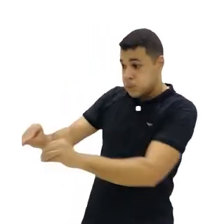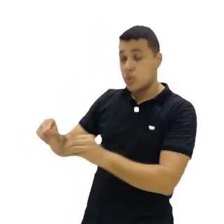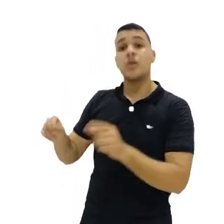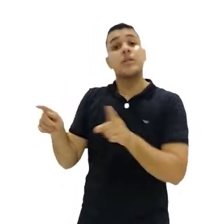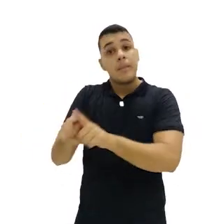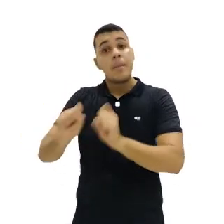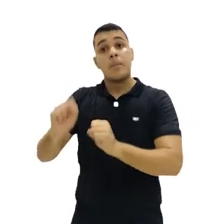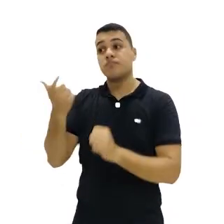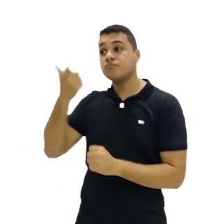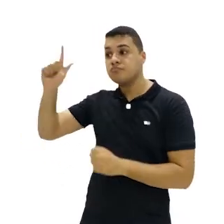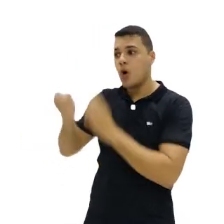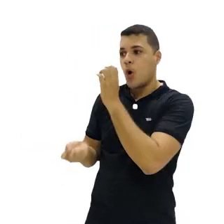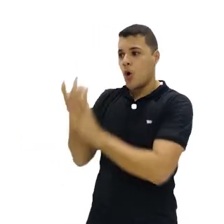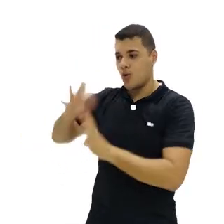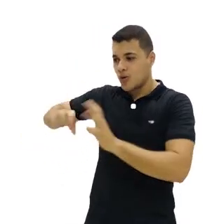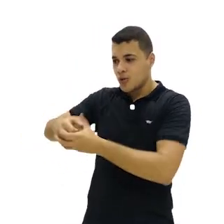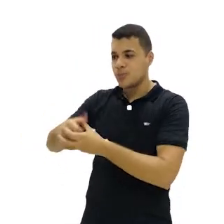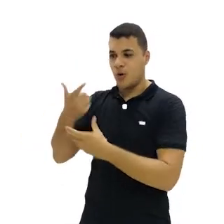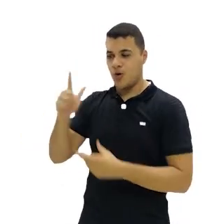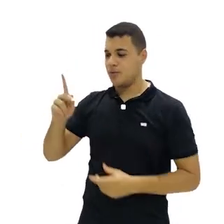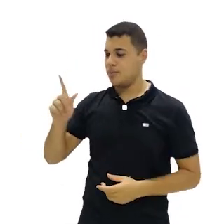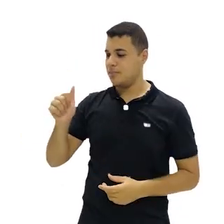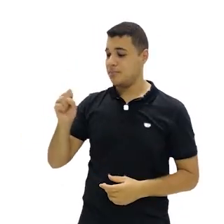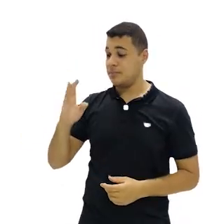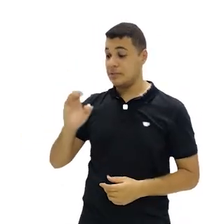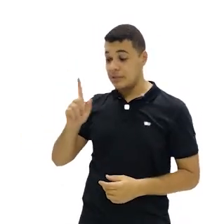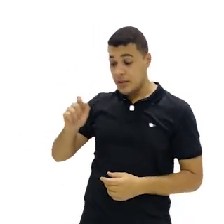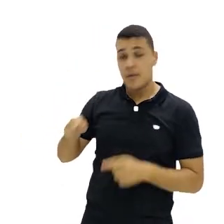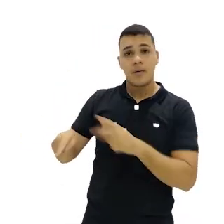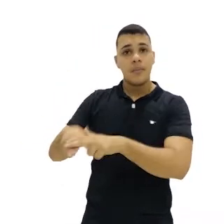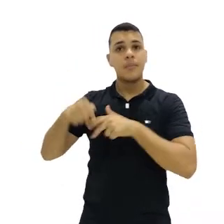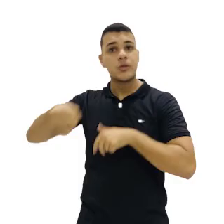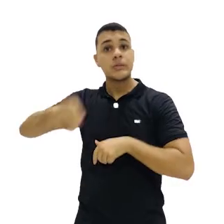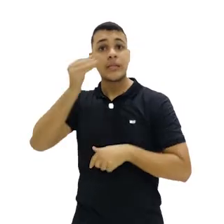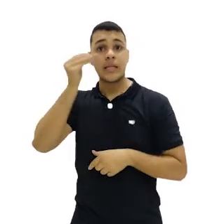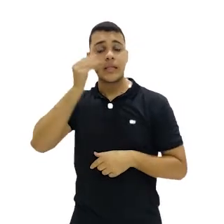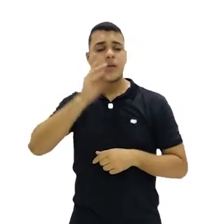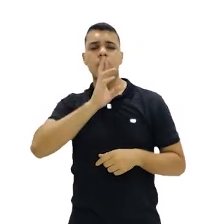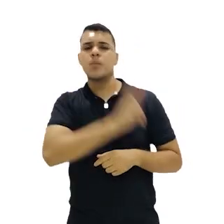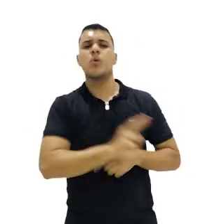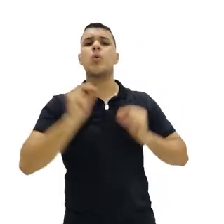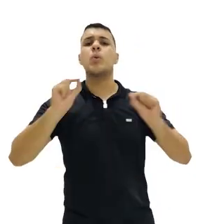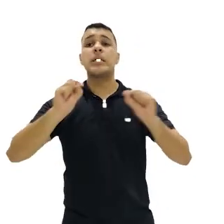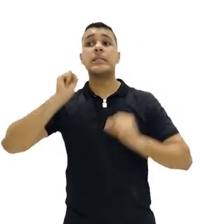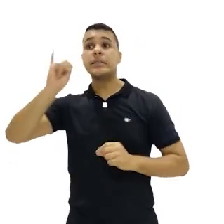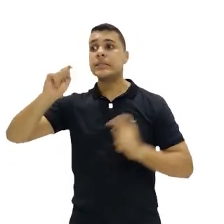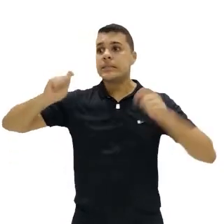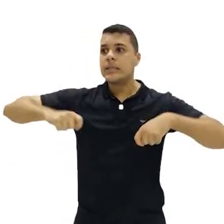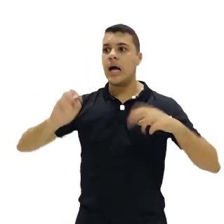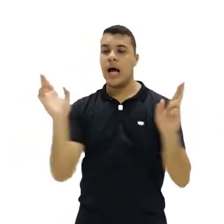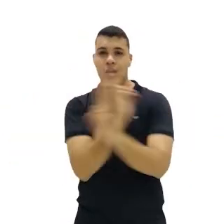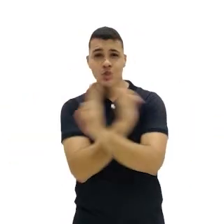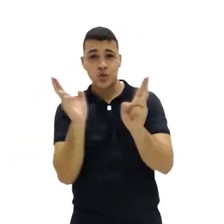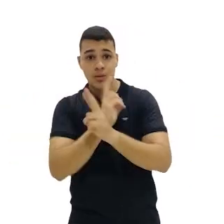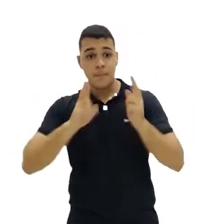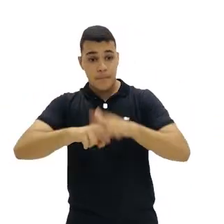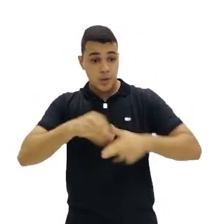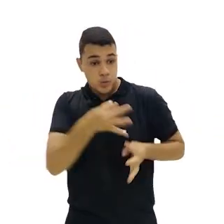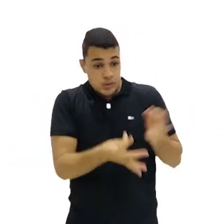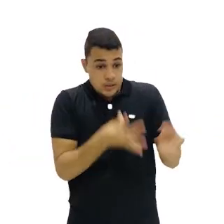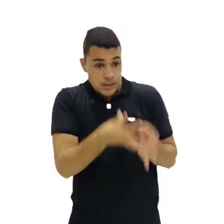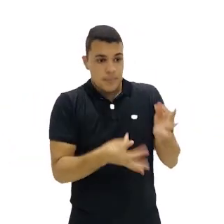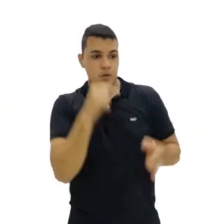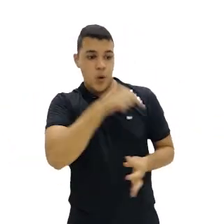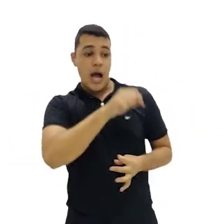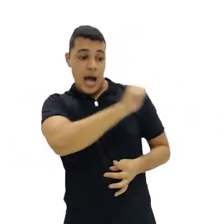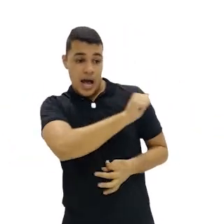tentando responder é se a associação do tratamento A com B traz vantagens maiores do que o tratamento